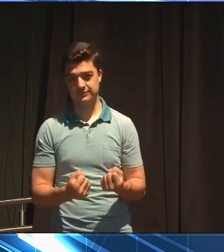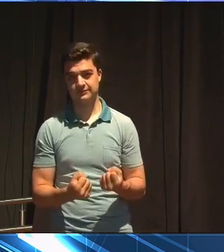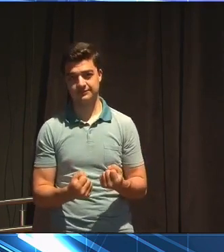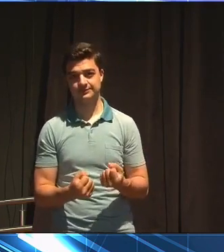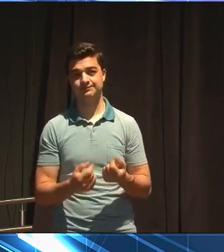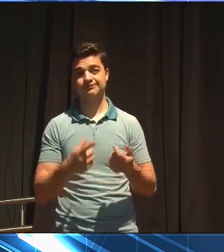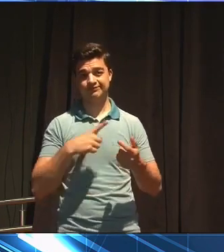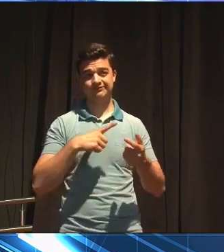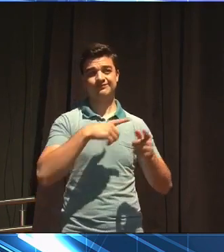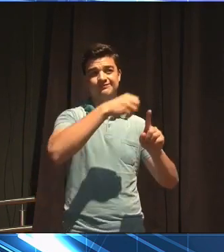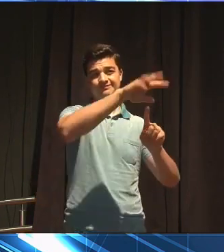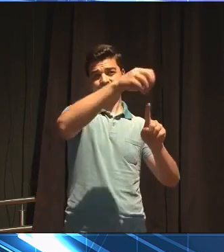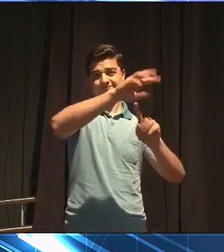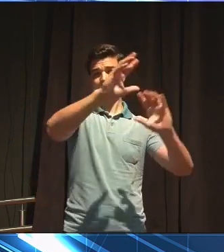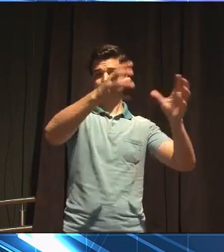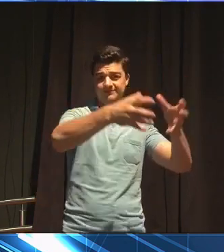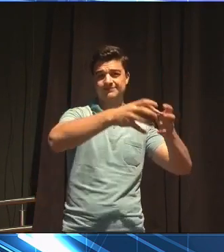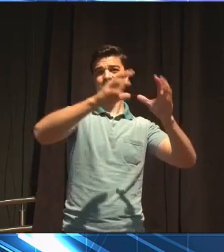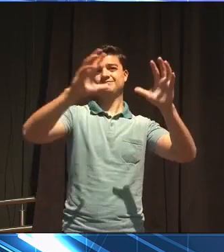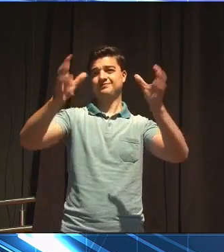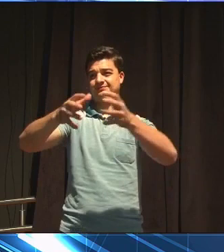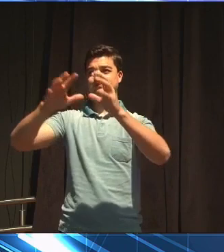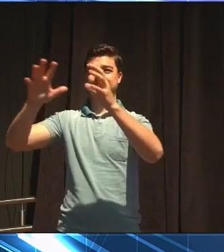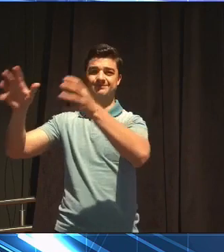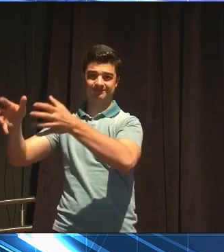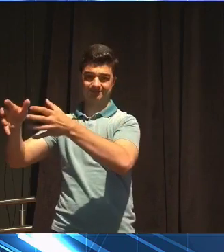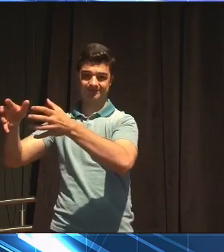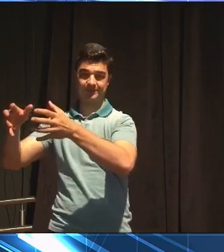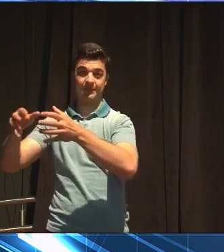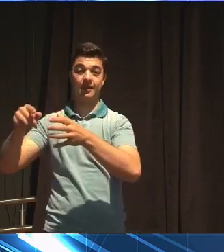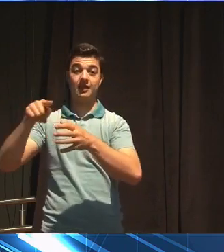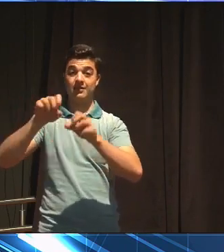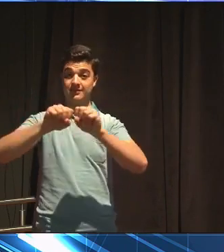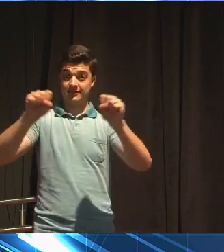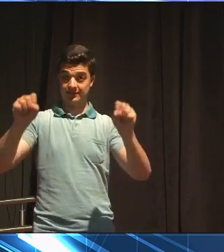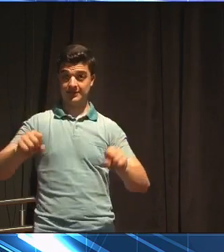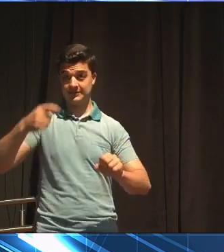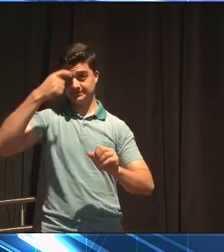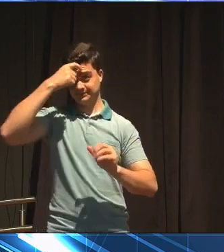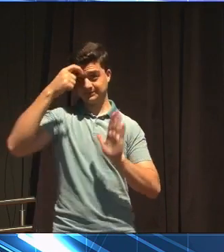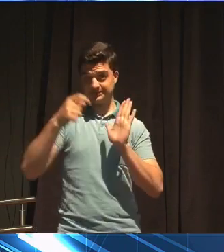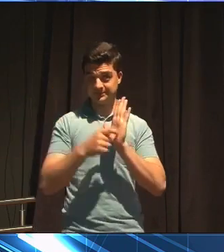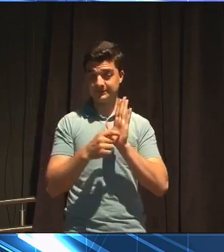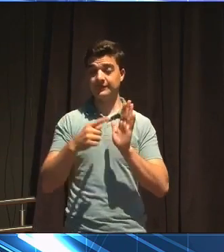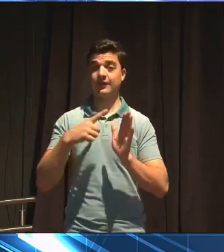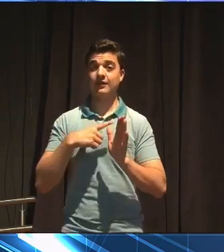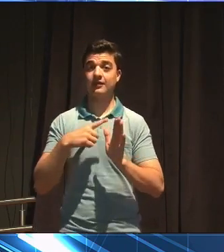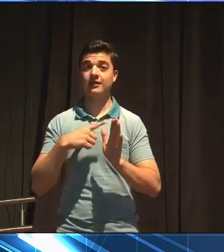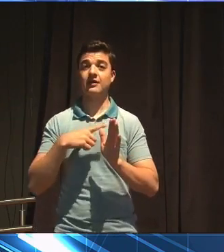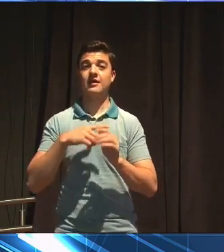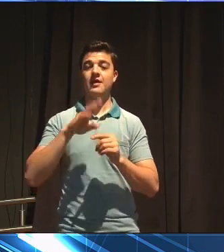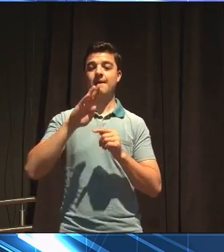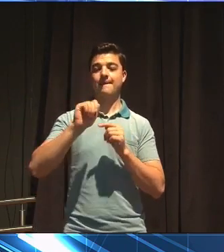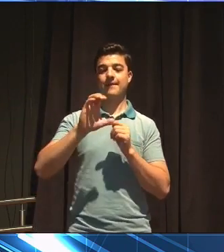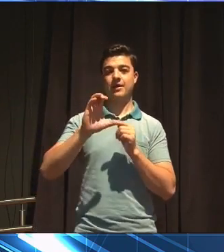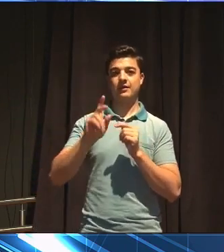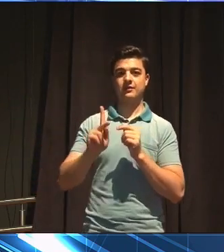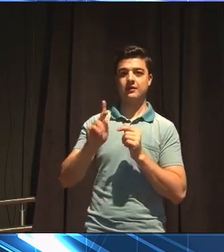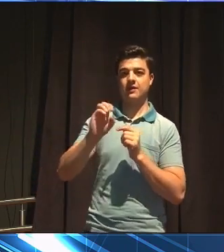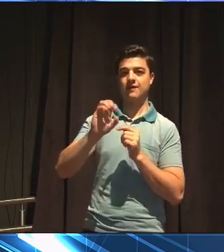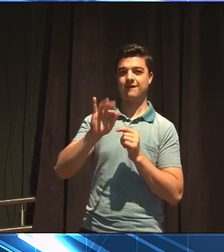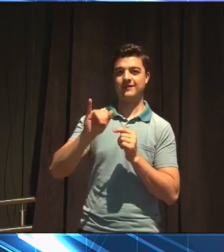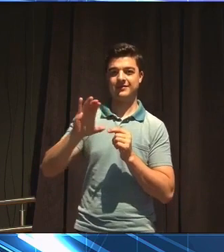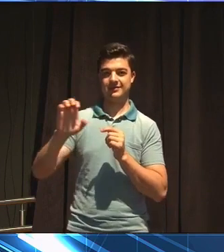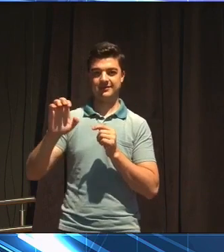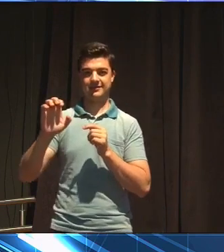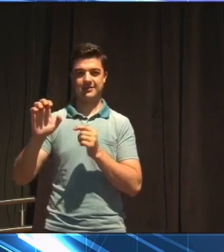APIs. E aí, esse sistema de IA, ele tem um back-office, que aí é um usuário da empresa, empresarial ali que usa, que também